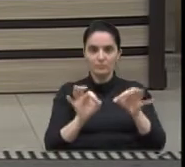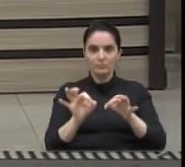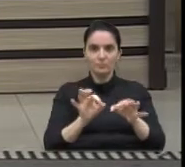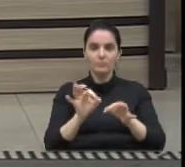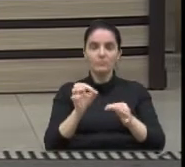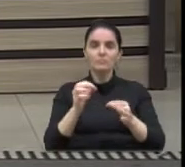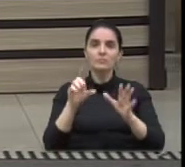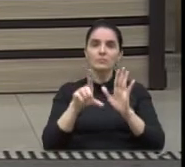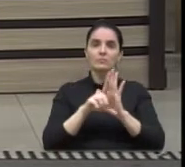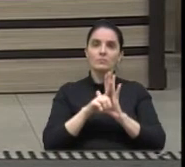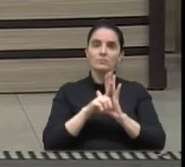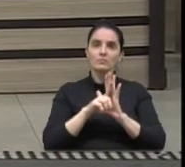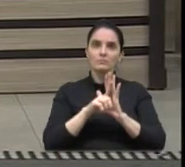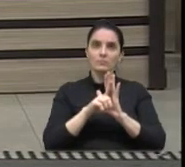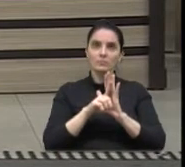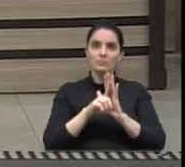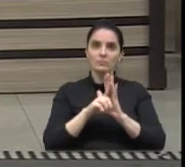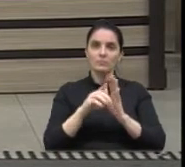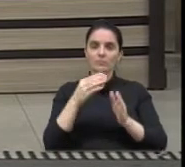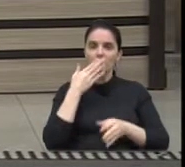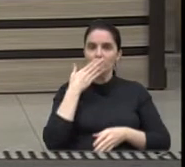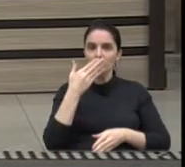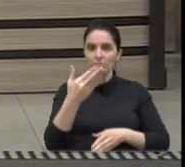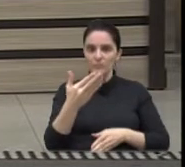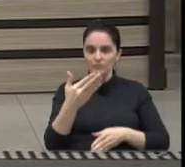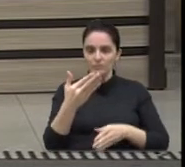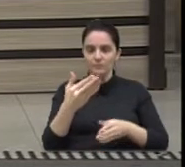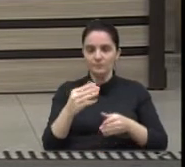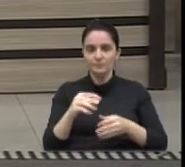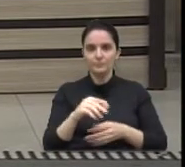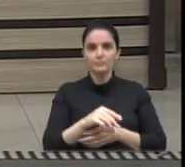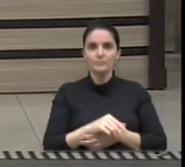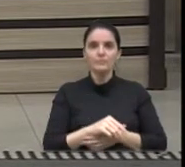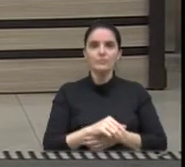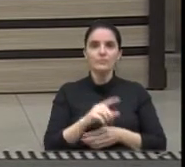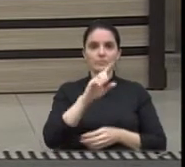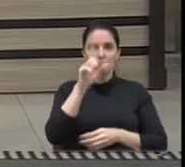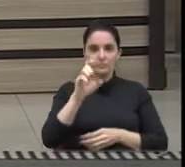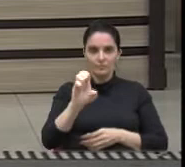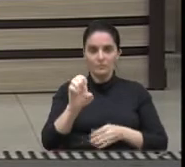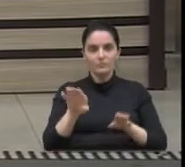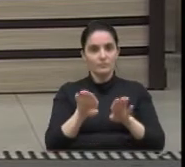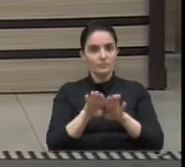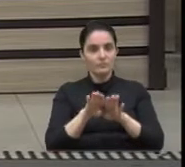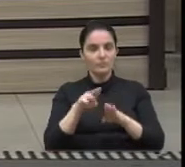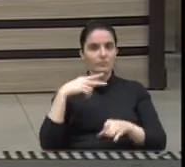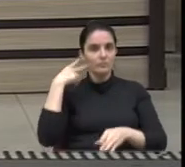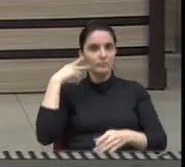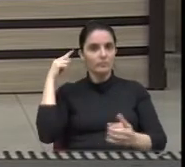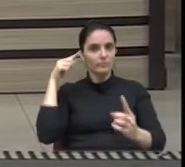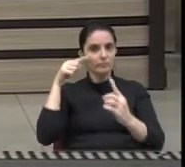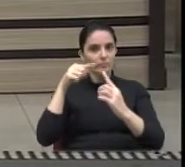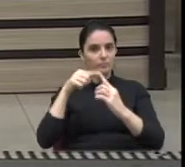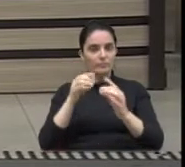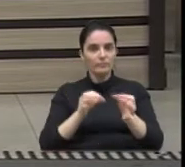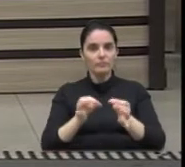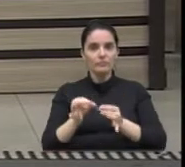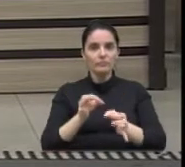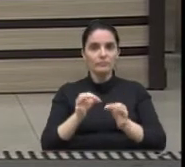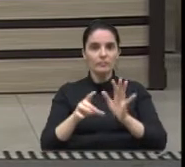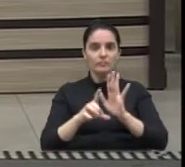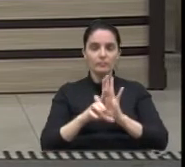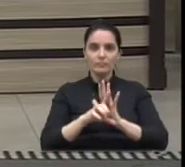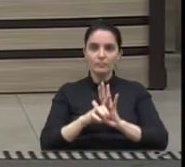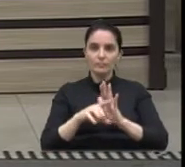lei. Vimos a presença de Vossa Excelência e dignos vereadores que compõem a Segreja Câmara Municipal com o objetivo de encaminhar projeto de lei que